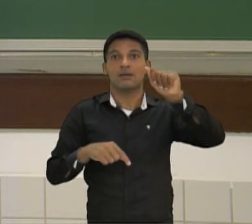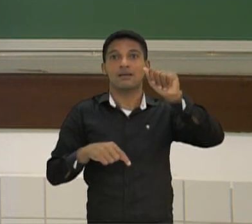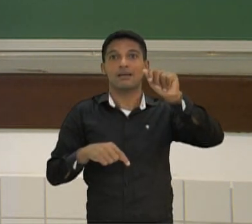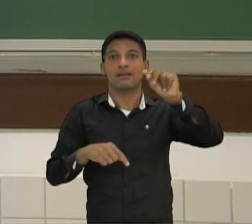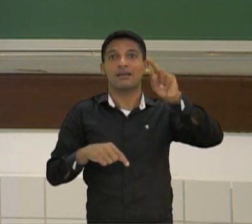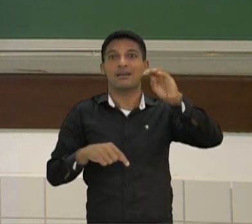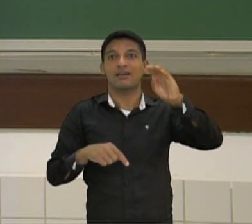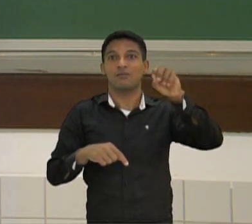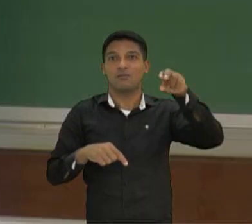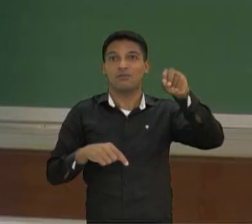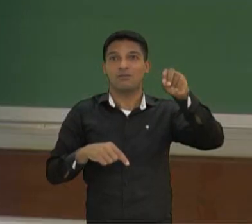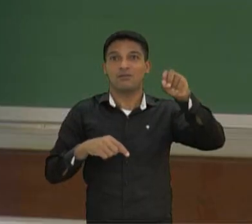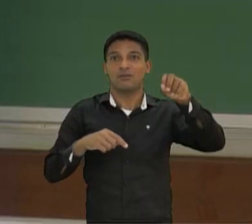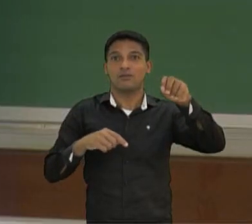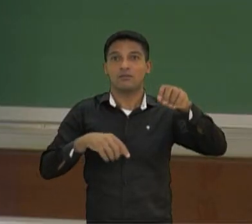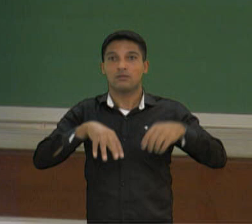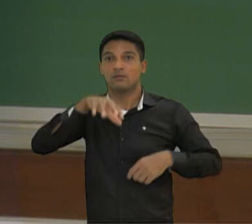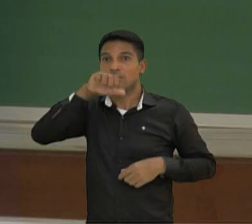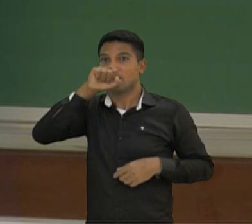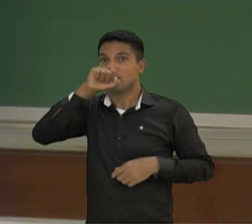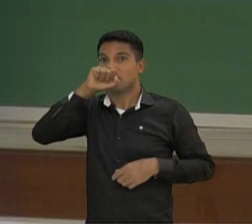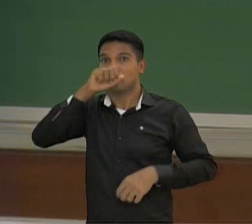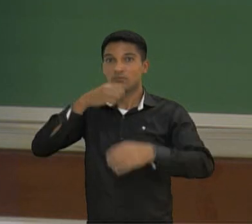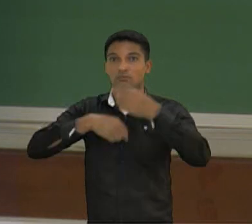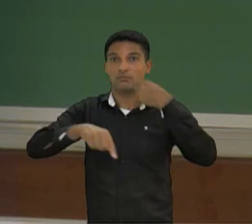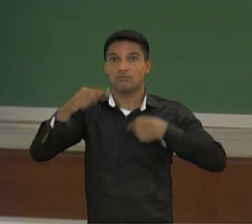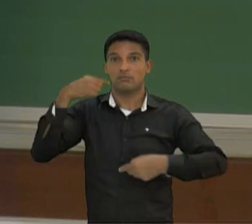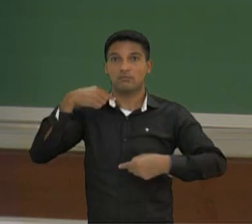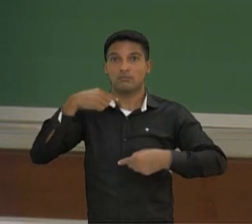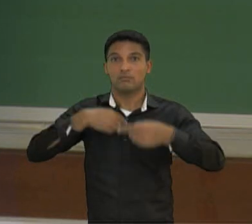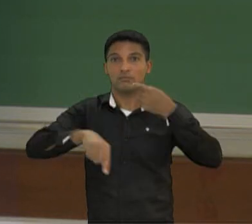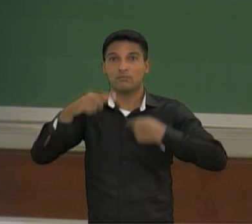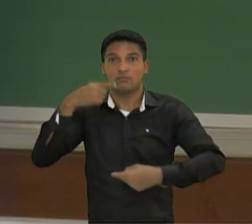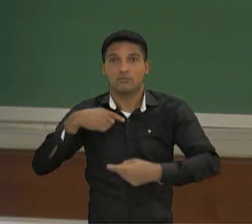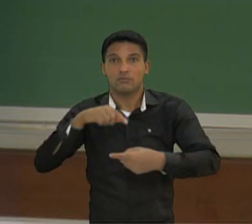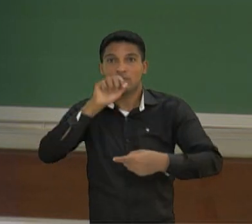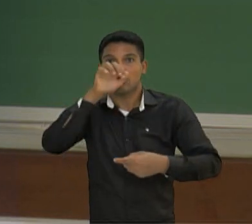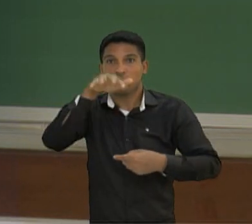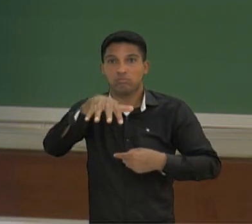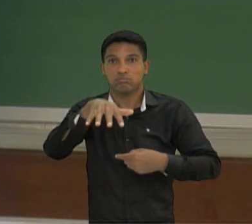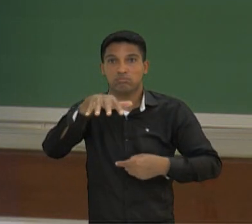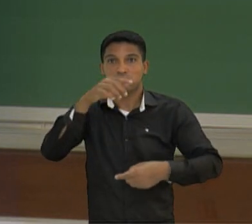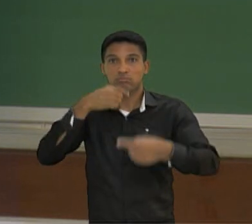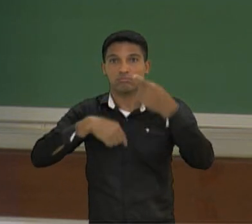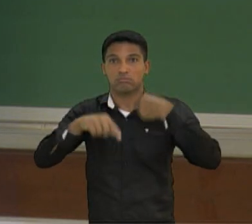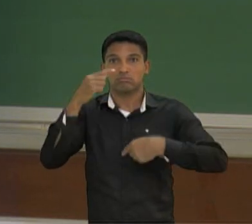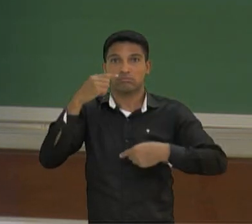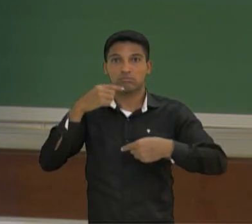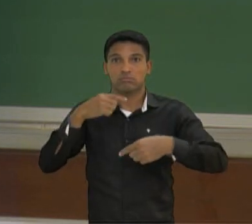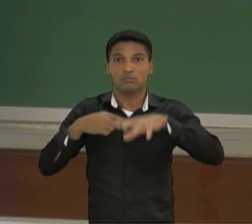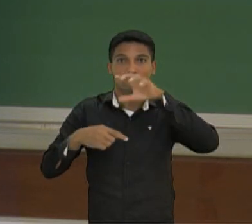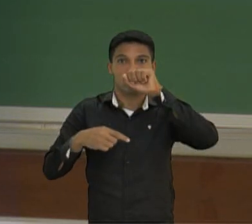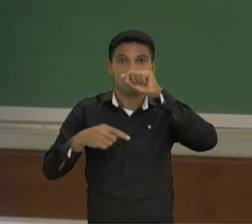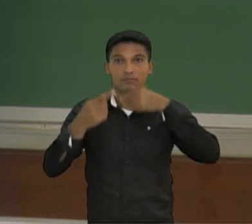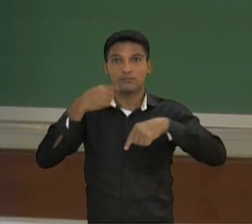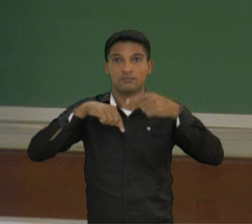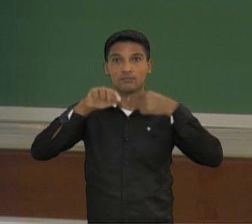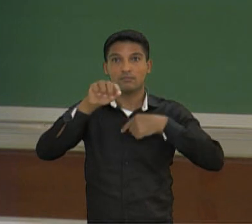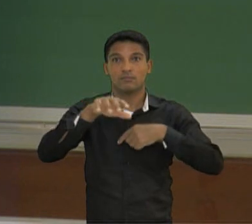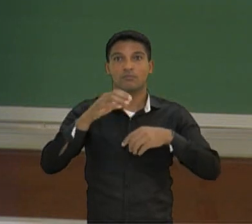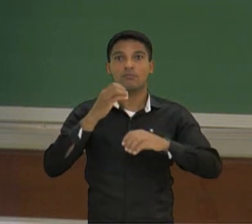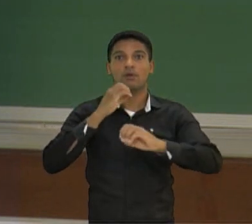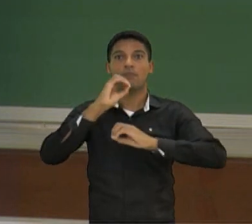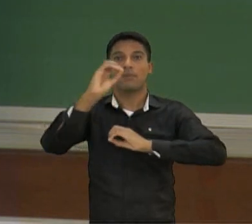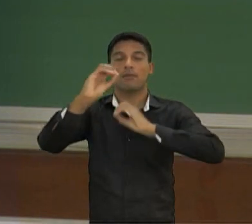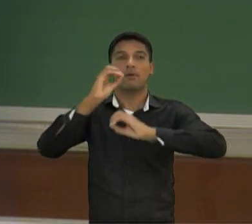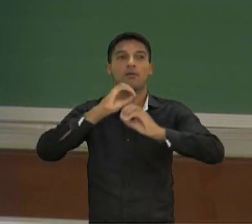muito importante para a absorção dos gases aí no trato respiratório. Quem que vai